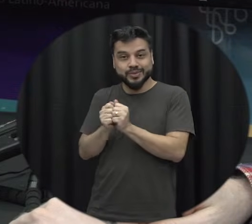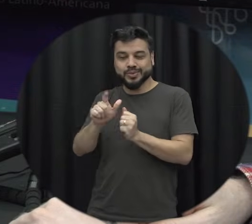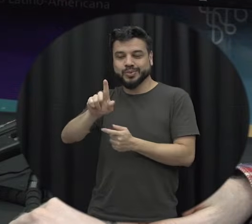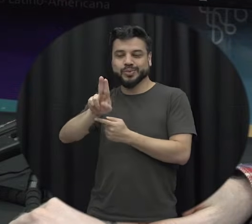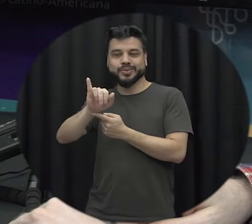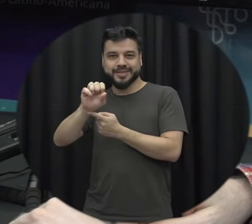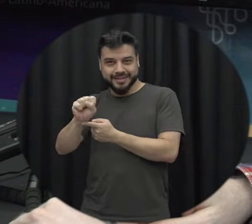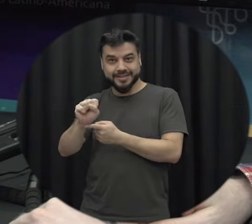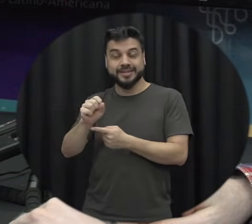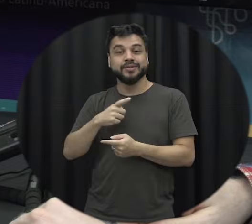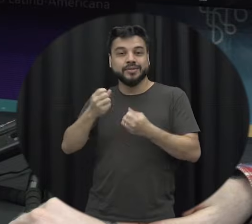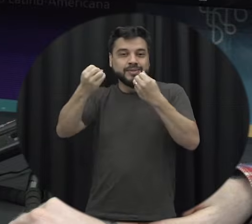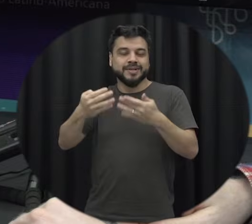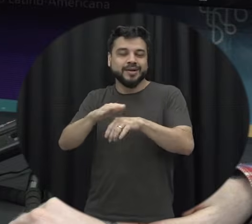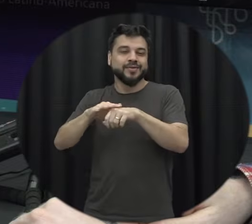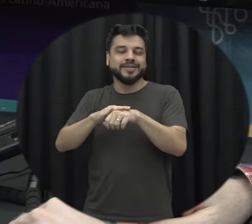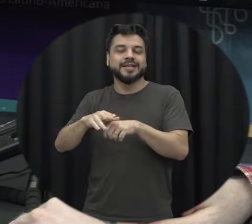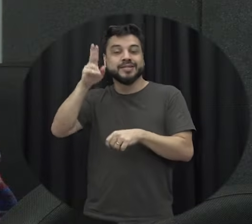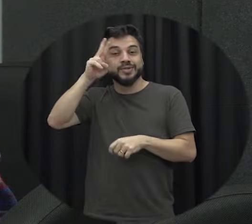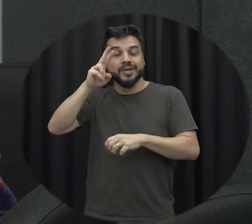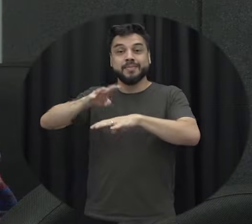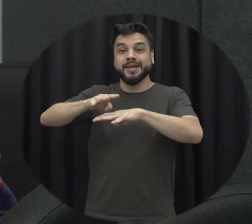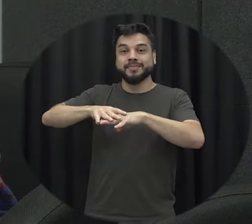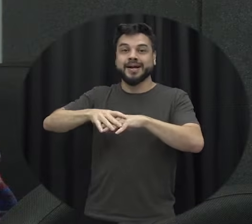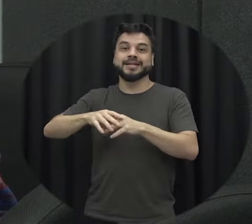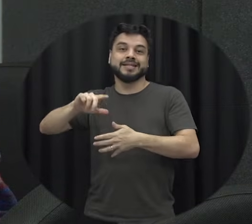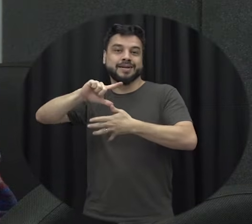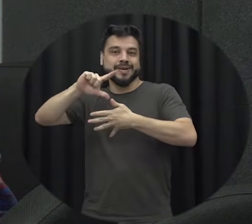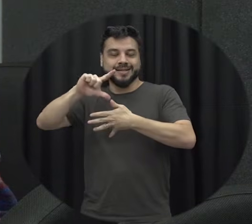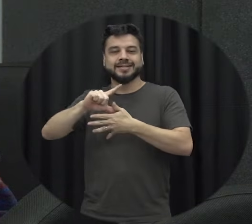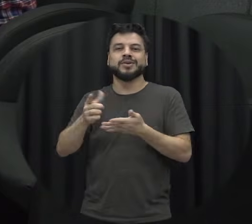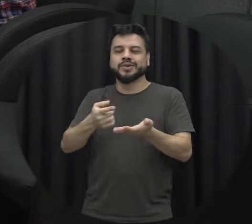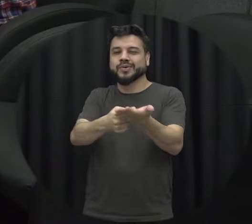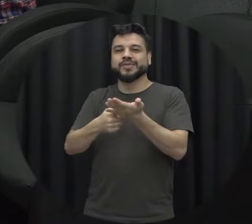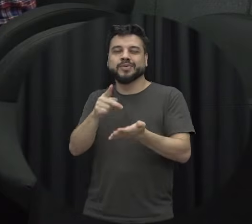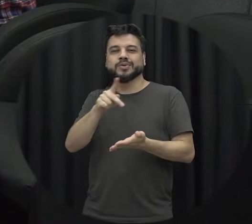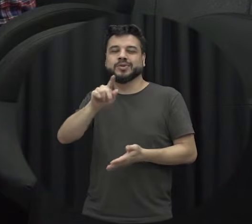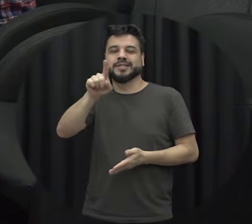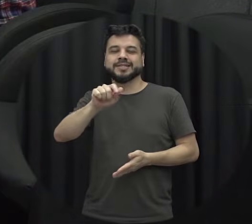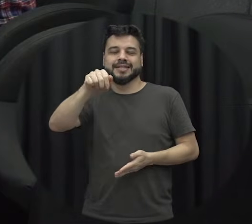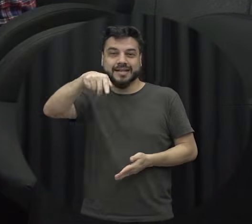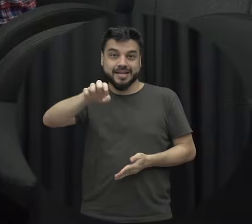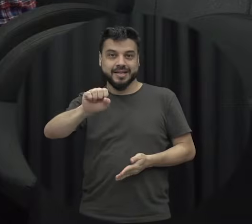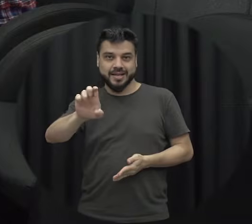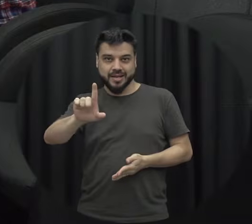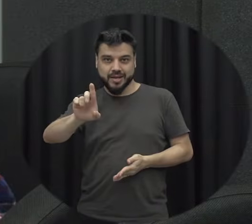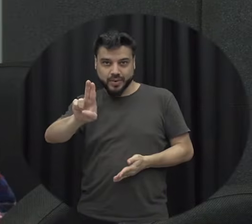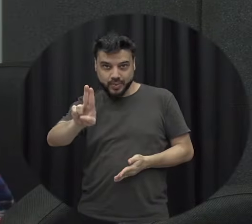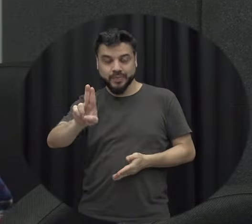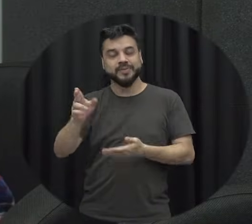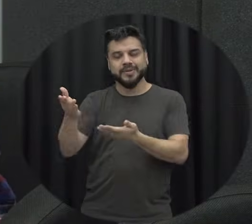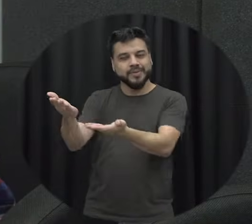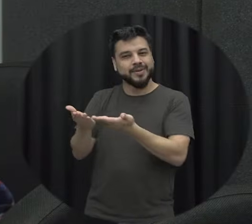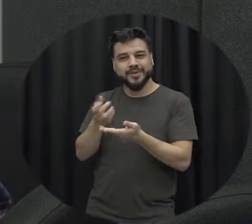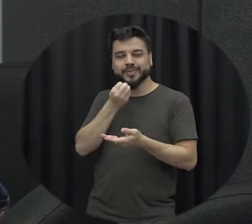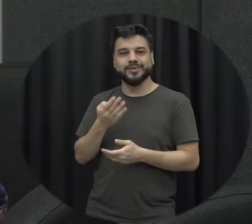América Latina. E o convidado de hoje é o professor Zaqueu Vieira de Oliveira. Bem-vindo, professor. Se apresenta para nós.